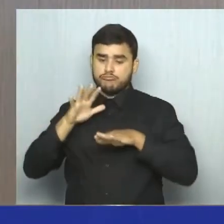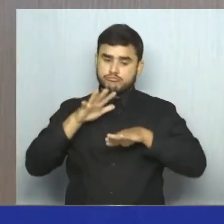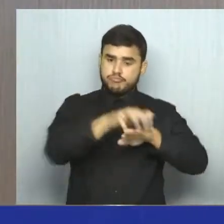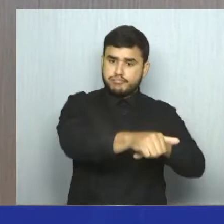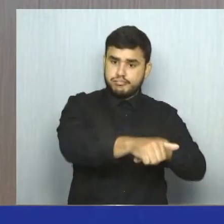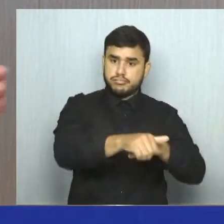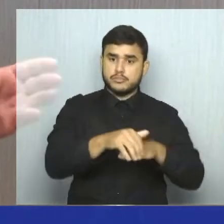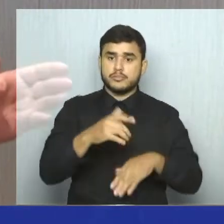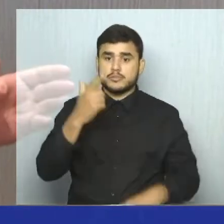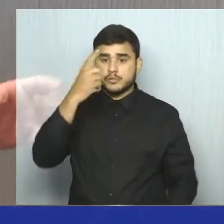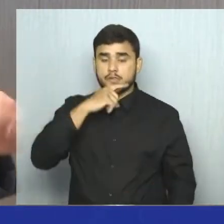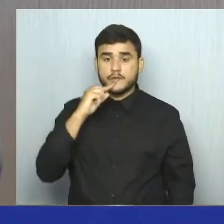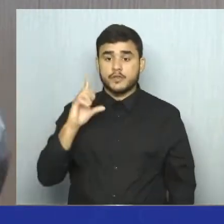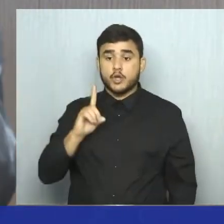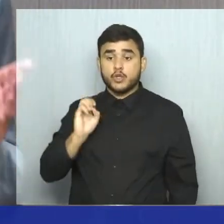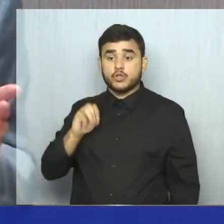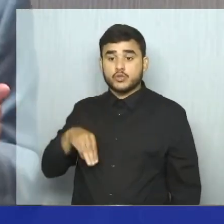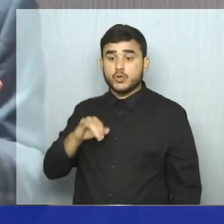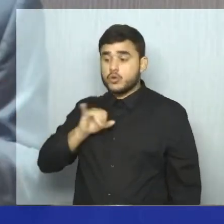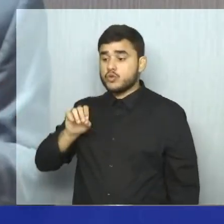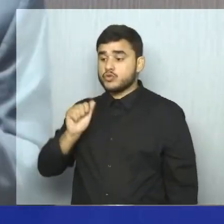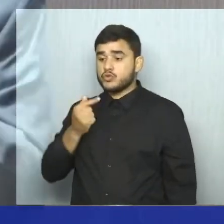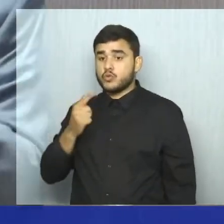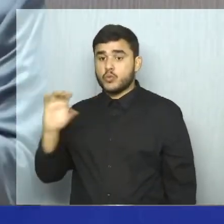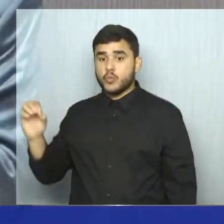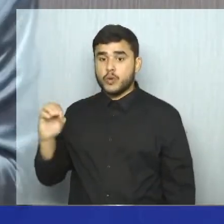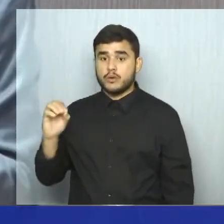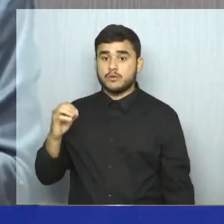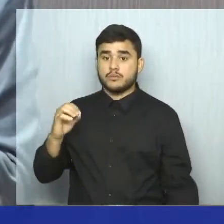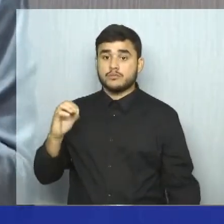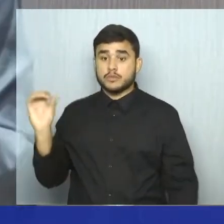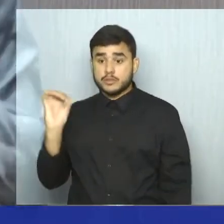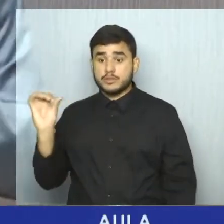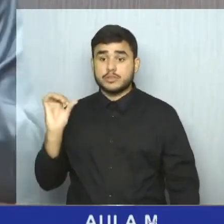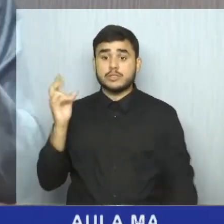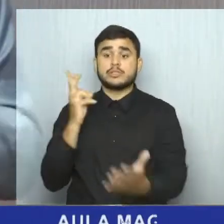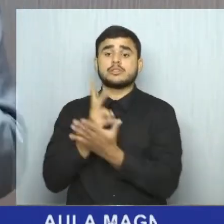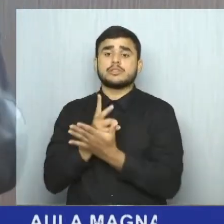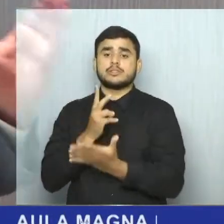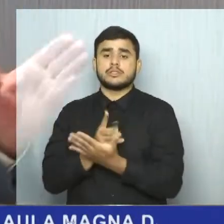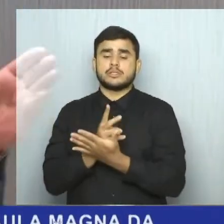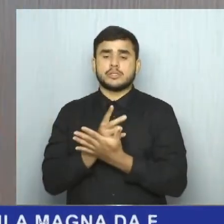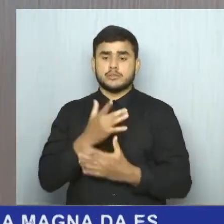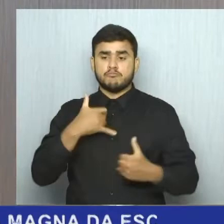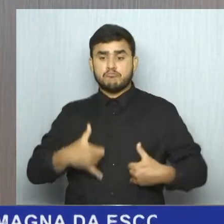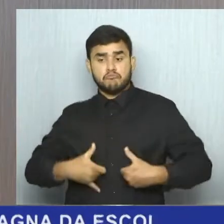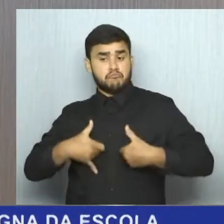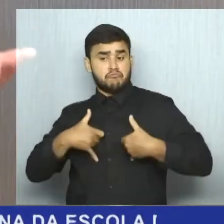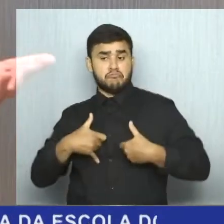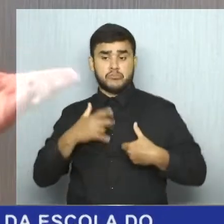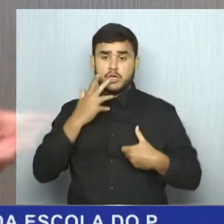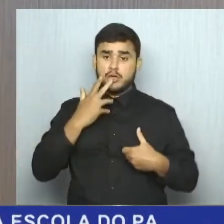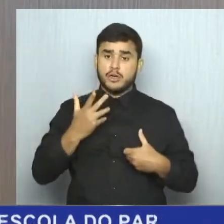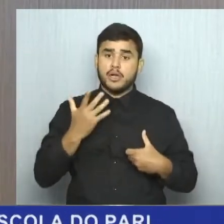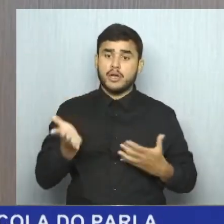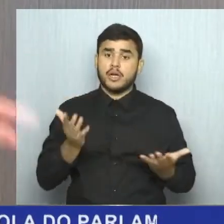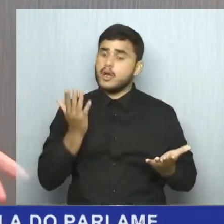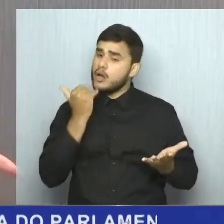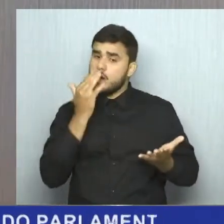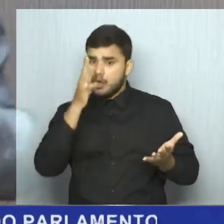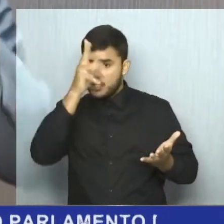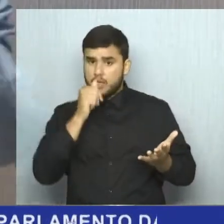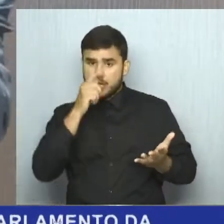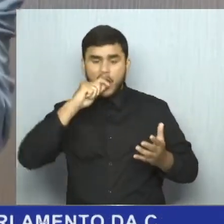Dom João VI, que era um estadista extraordinário, é sempre pintado aí como uma pessoa meio boçal, que comia frango com as mãos,